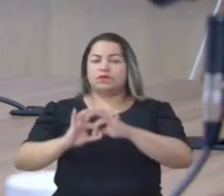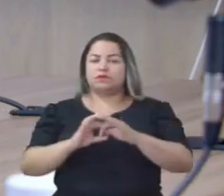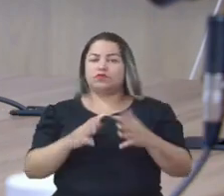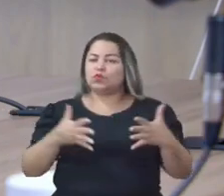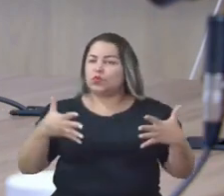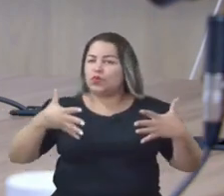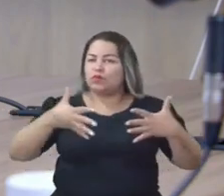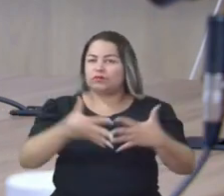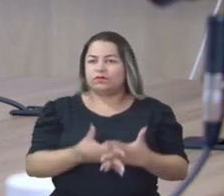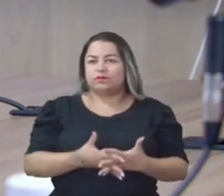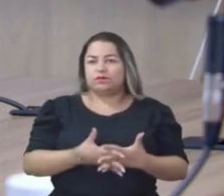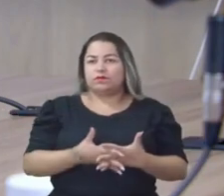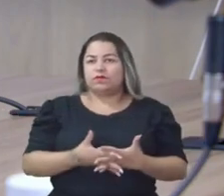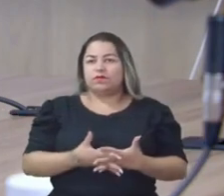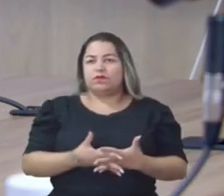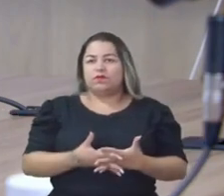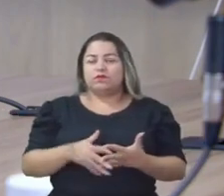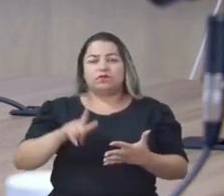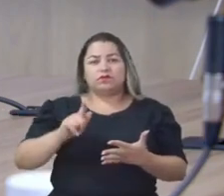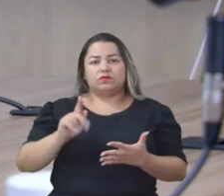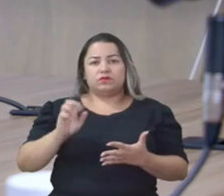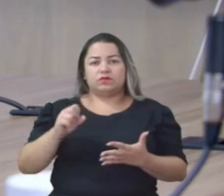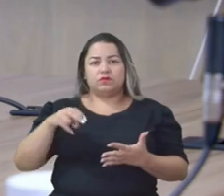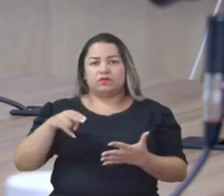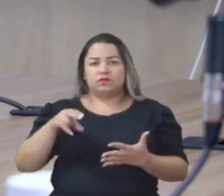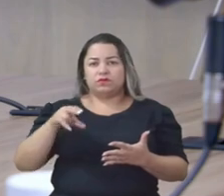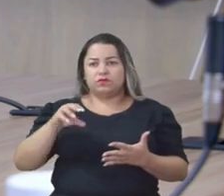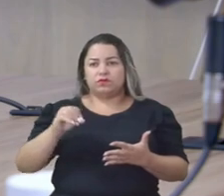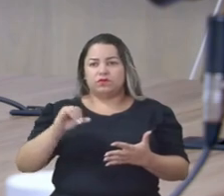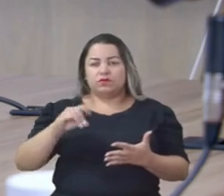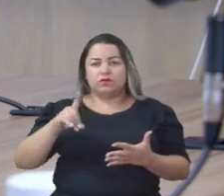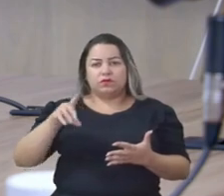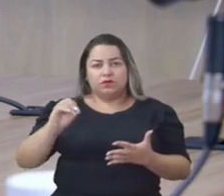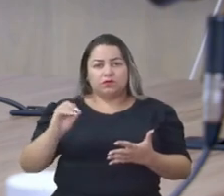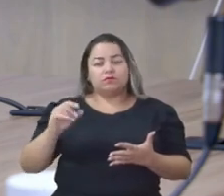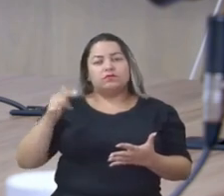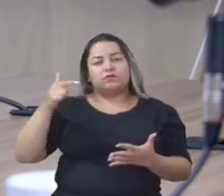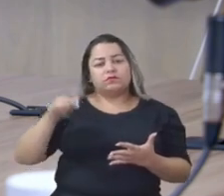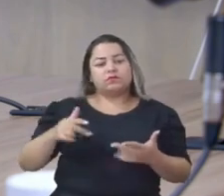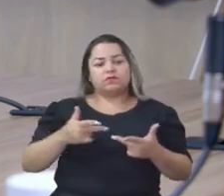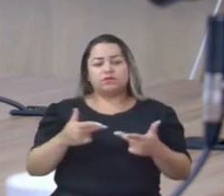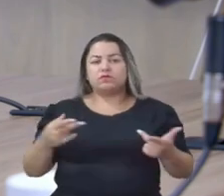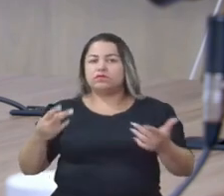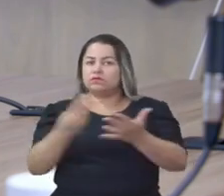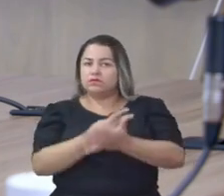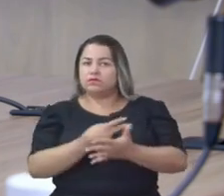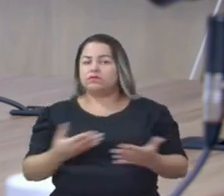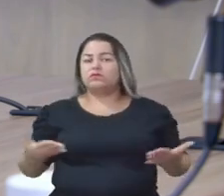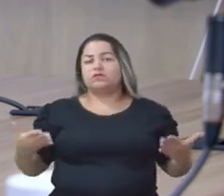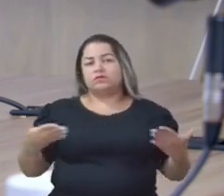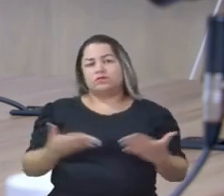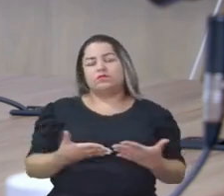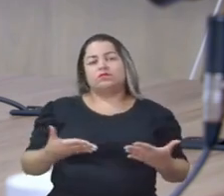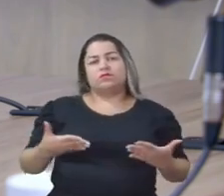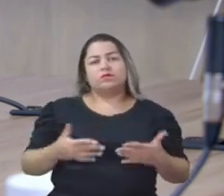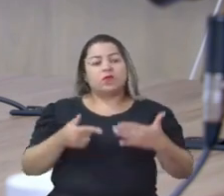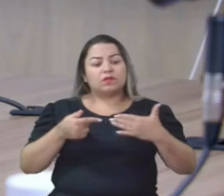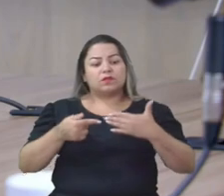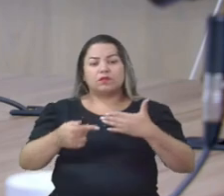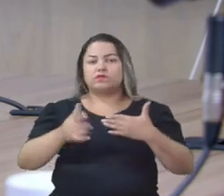conflitos e de genocídio, por que não, né? E aí, coisas que acontecem até hoje. Se eu não me engano, essa